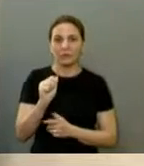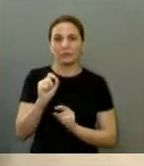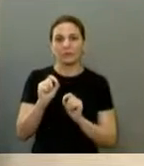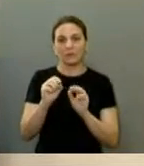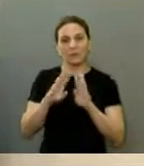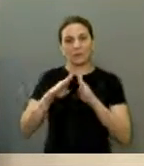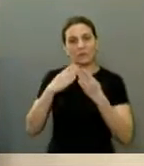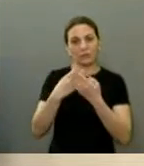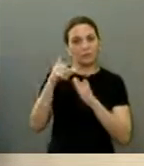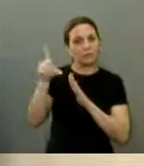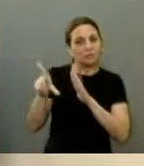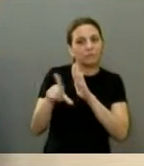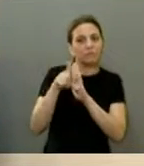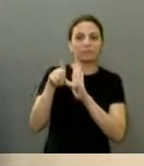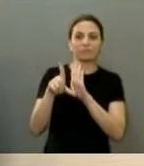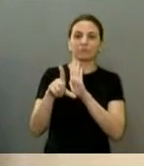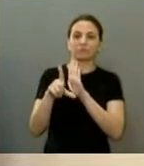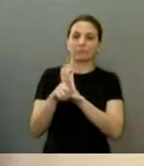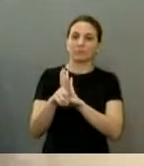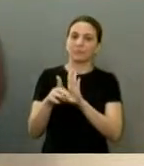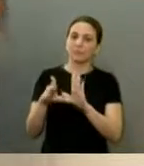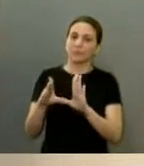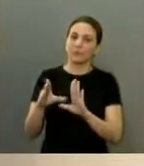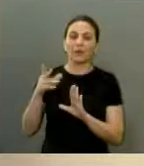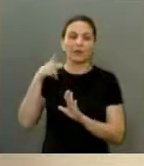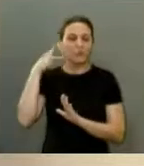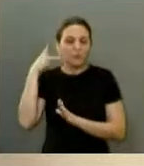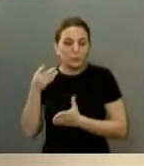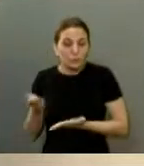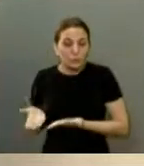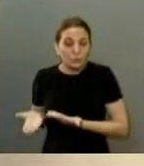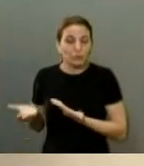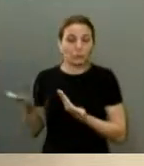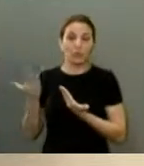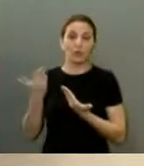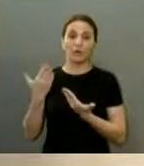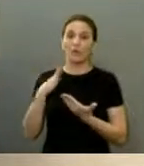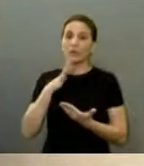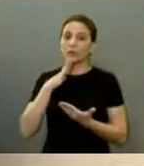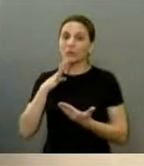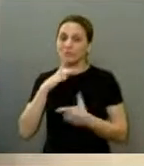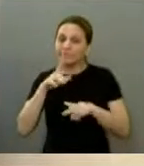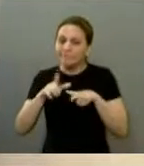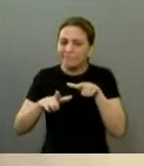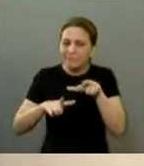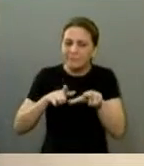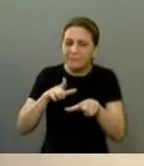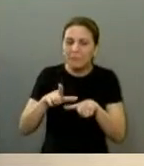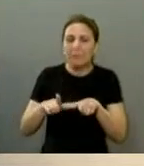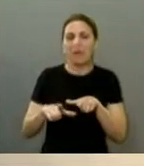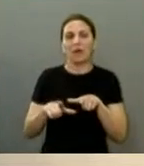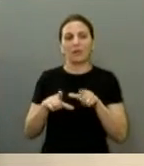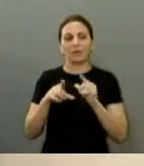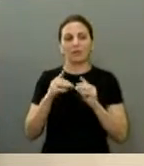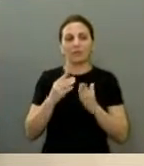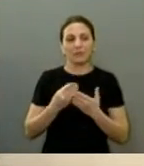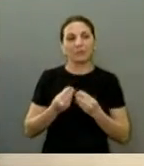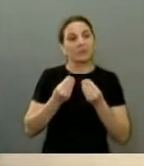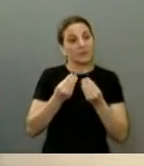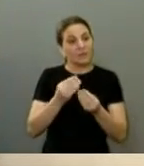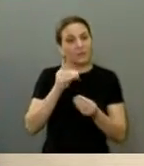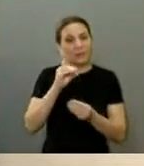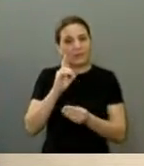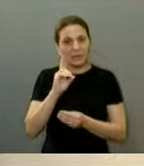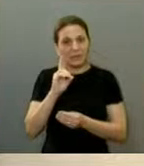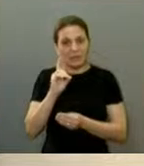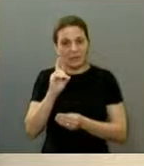pela escola do Legislativo, pelo Parlamento Jovem. Eu sei o trabalho que isso deu à vereadora, tá? E foi um dos